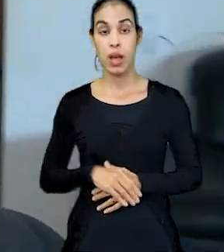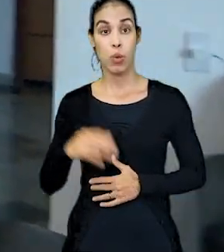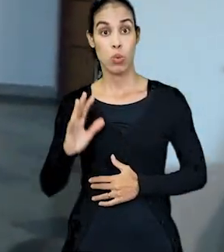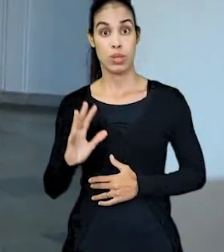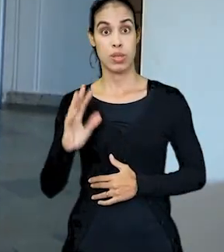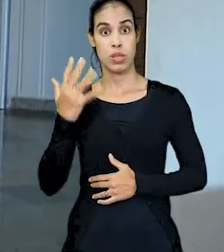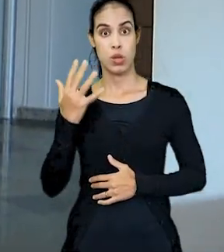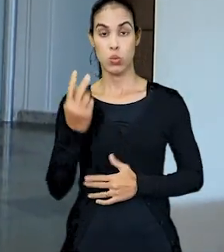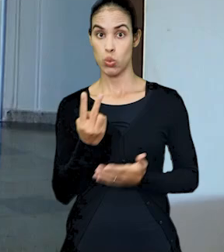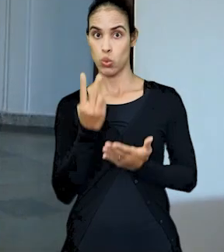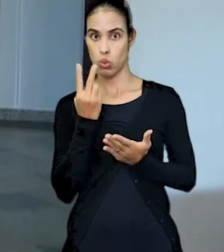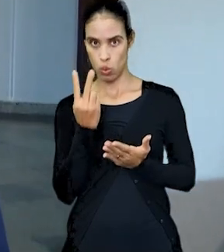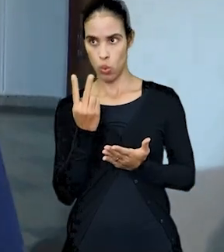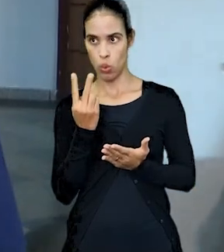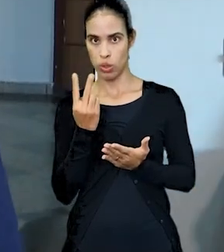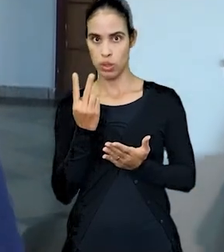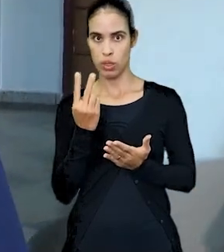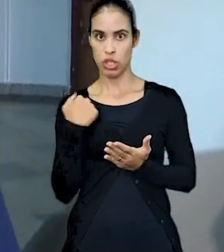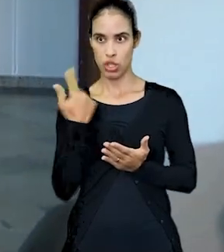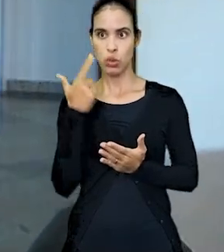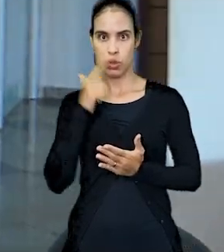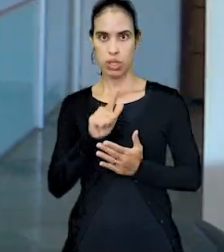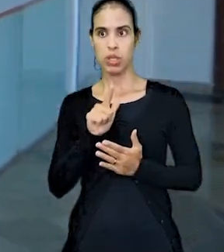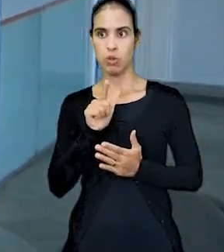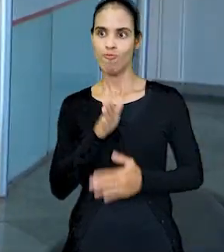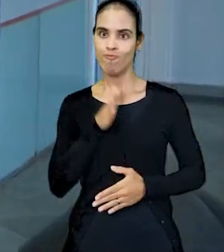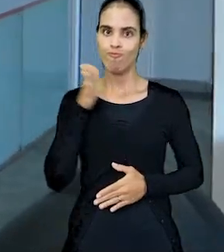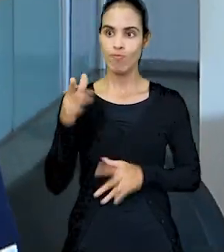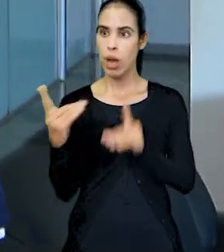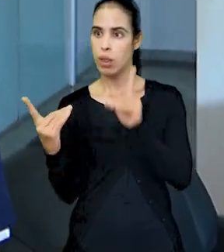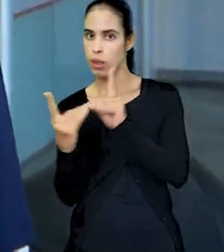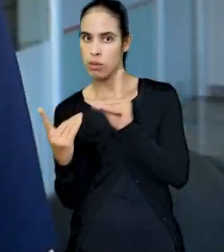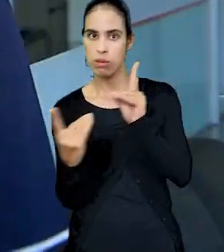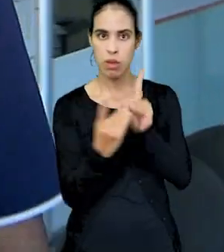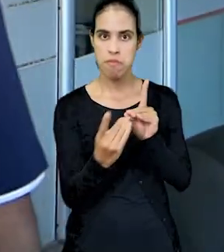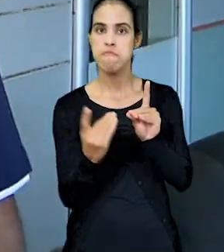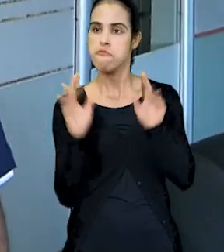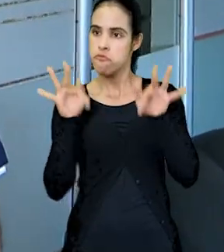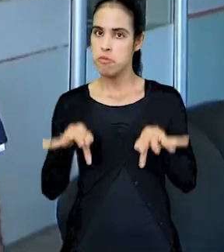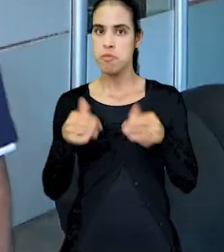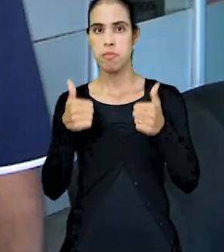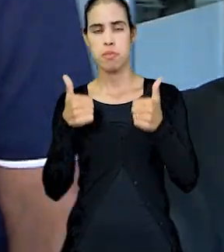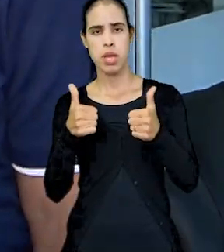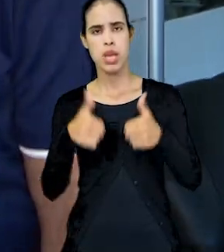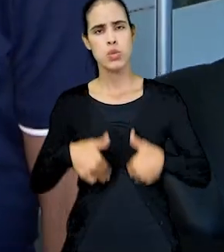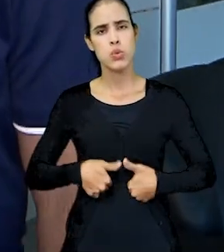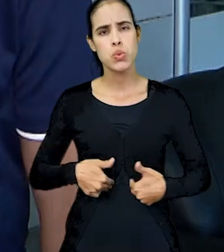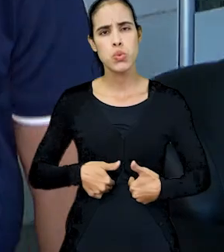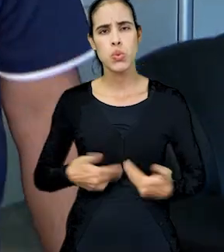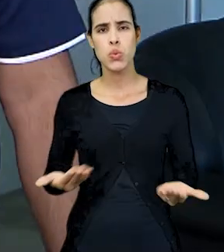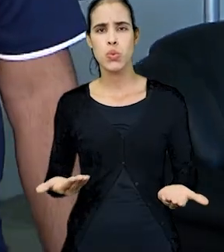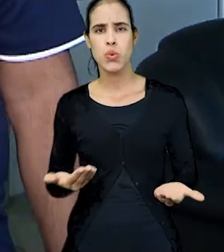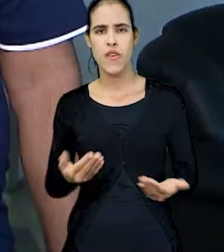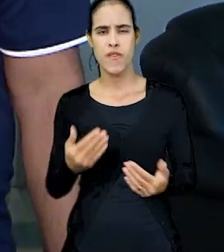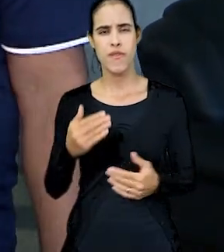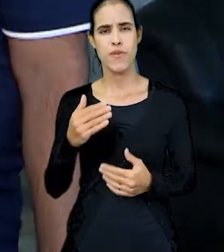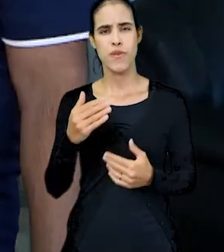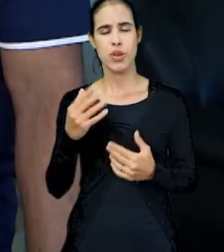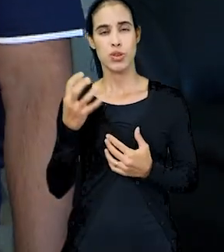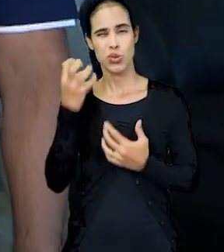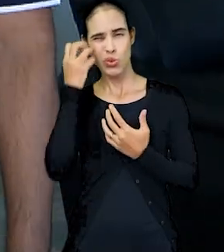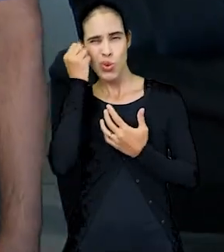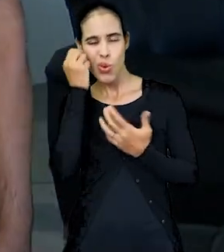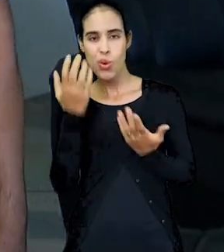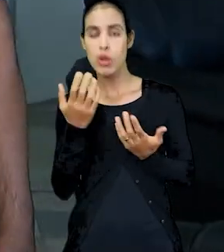2 ocorrências no início da noite e conseguimos finalizar bem. E sono, fome, como é que você está agora? Não,